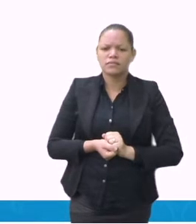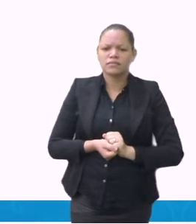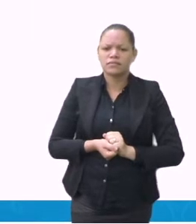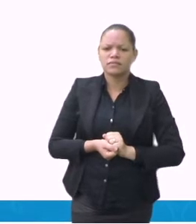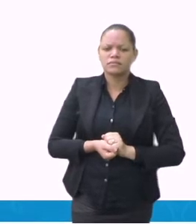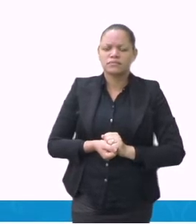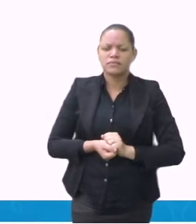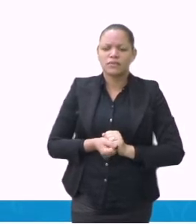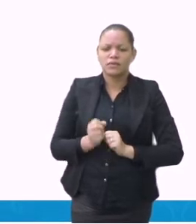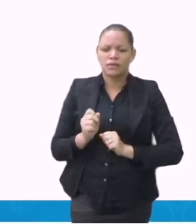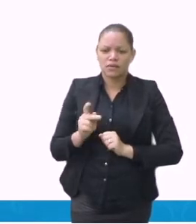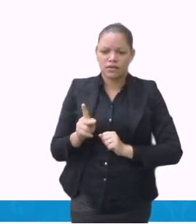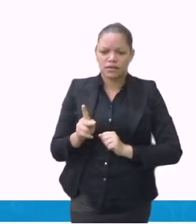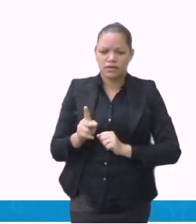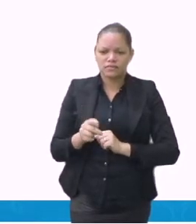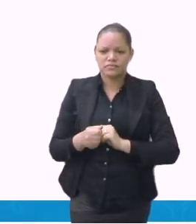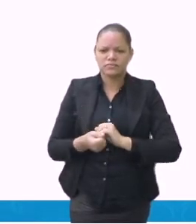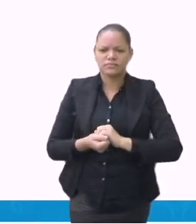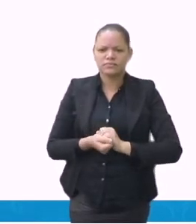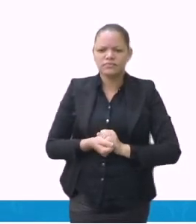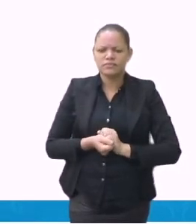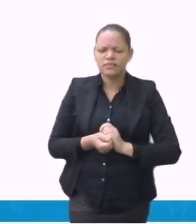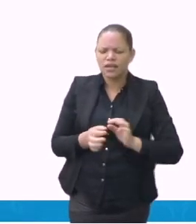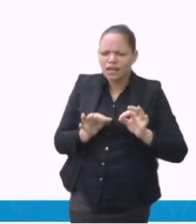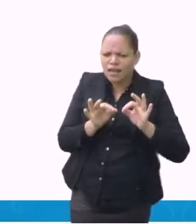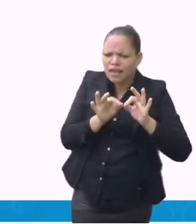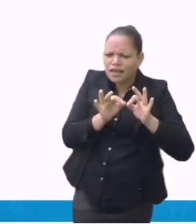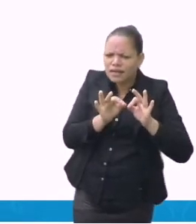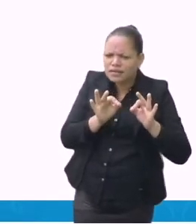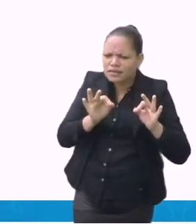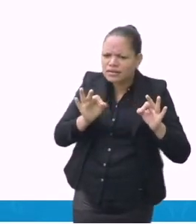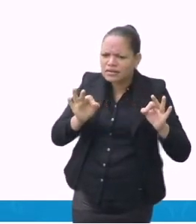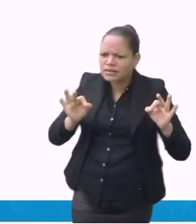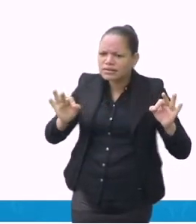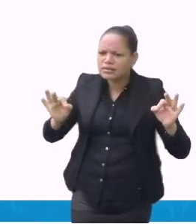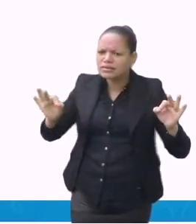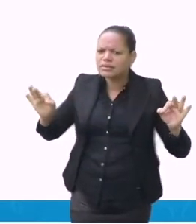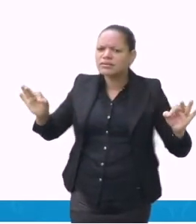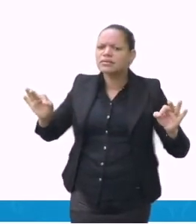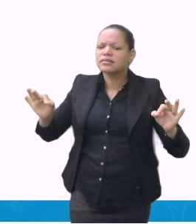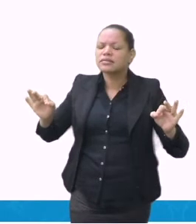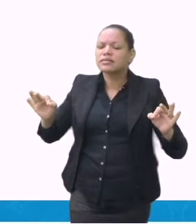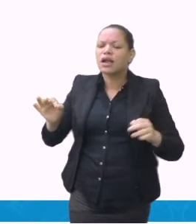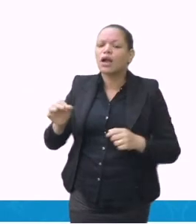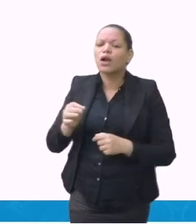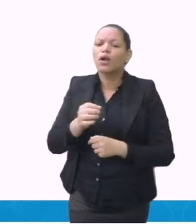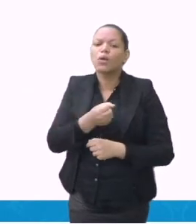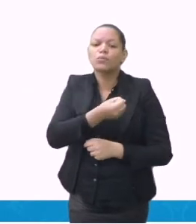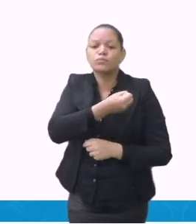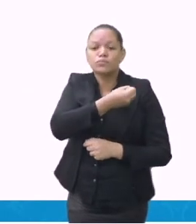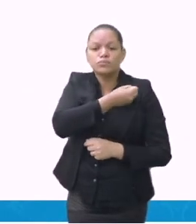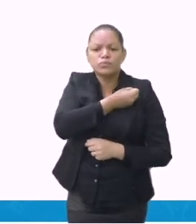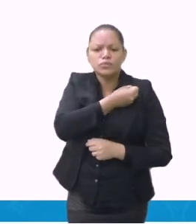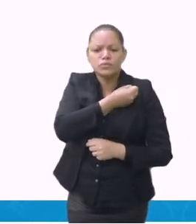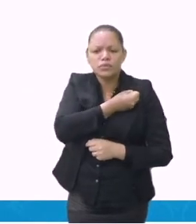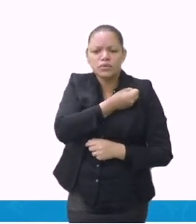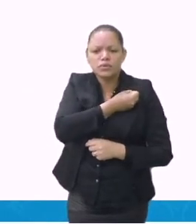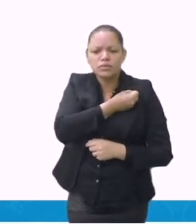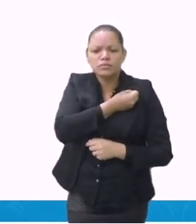colunas, ok? E a linha está representada com o número. Então, já essa linha aqui,